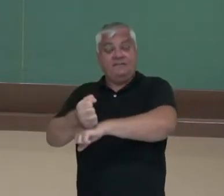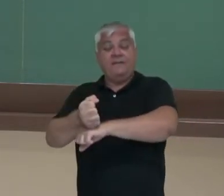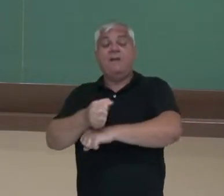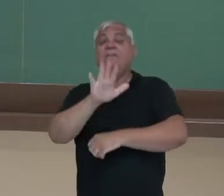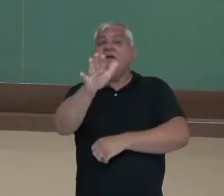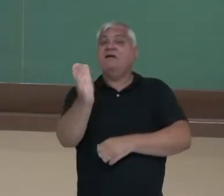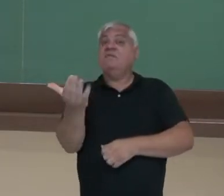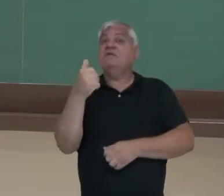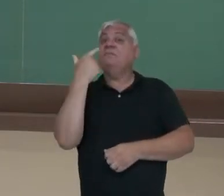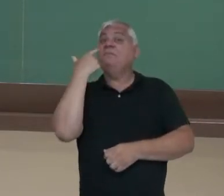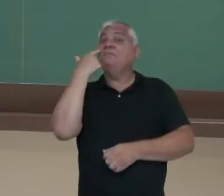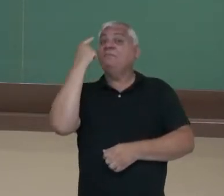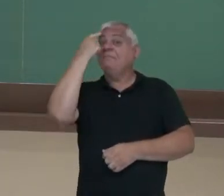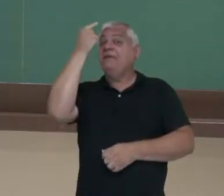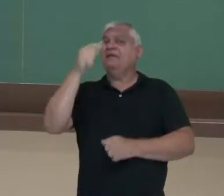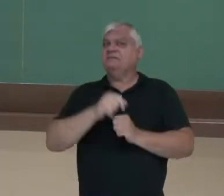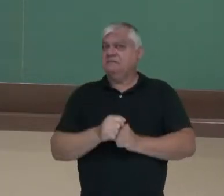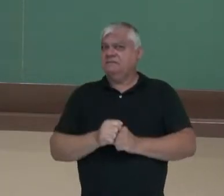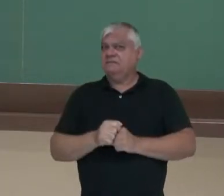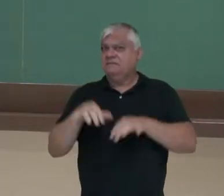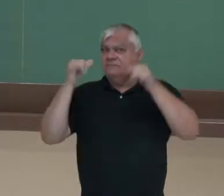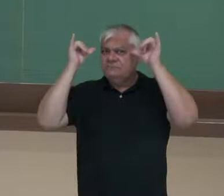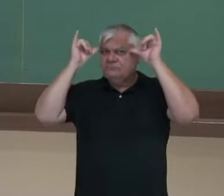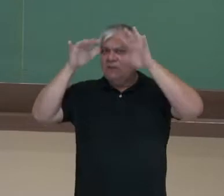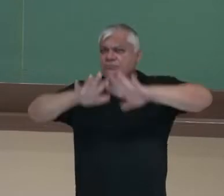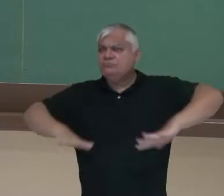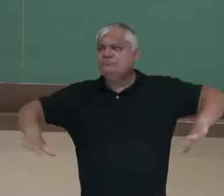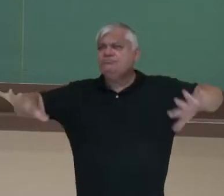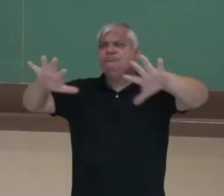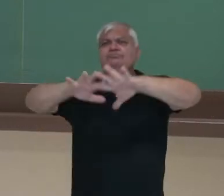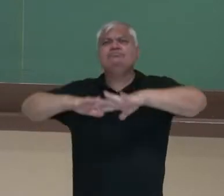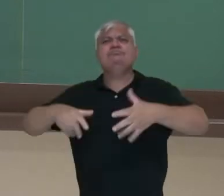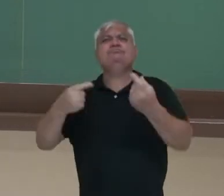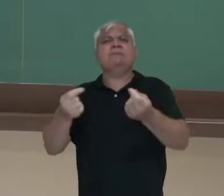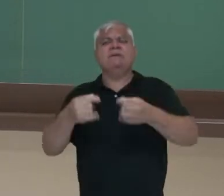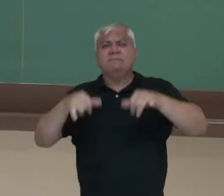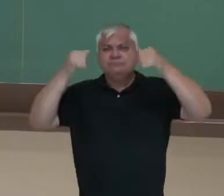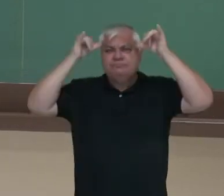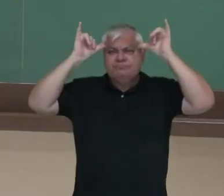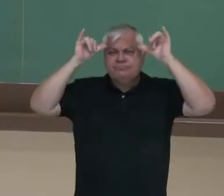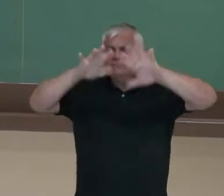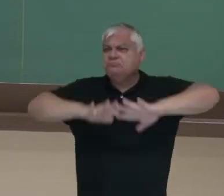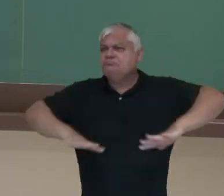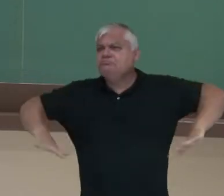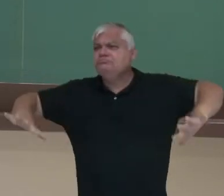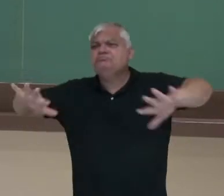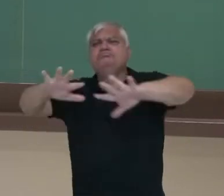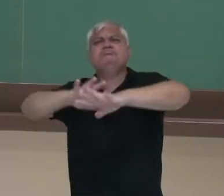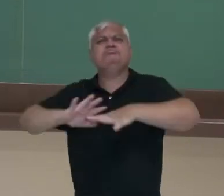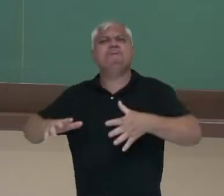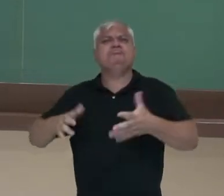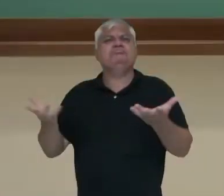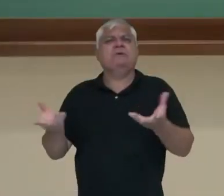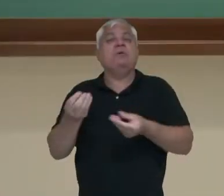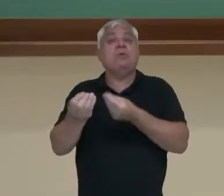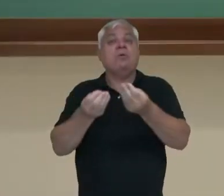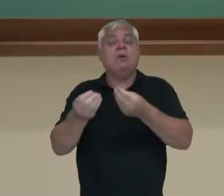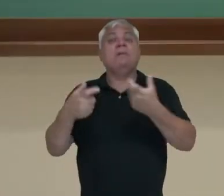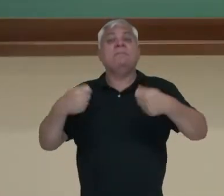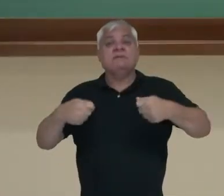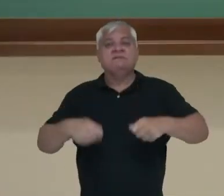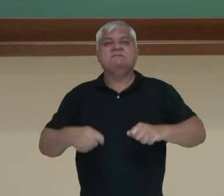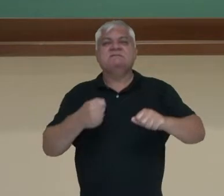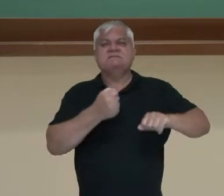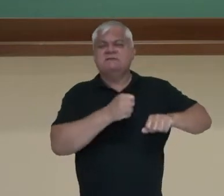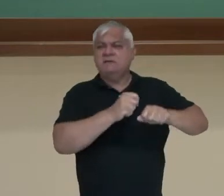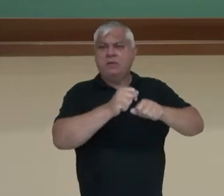vamos lá, pensem também na pecuária. Né? O que seria pecuária? A criação de gado, né, do boi, da vaca. Eles precisam de bastante mata,